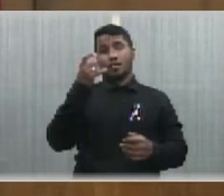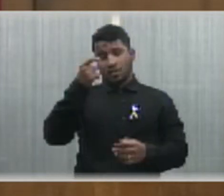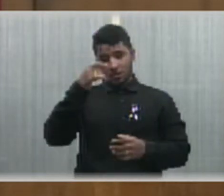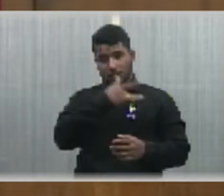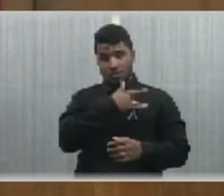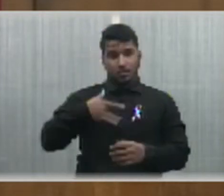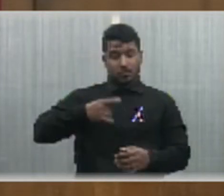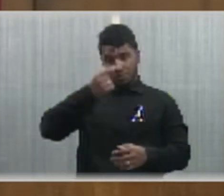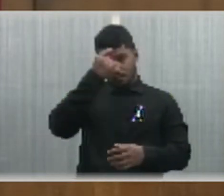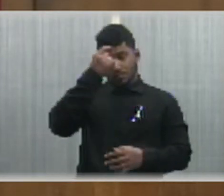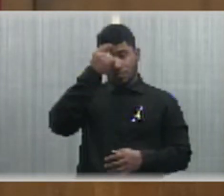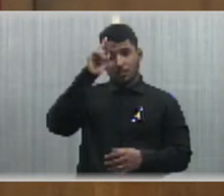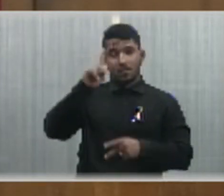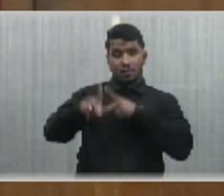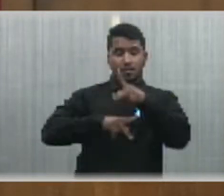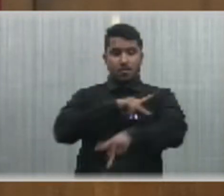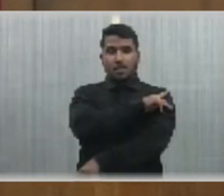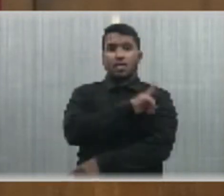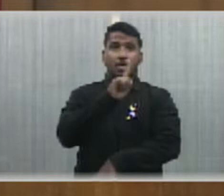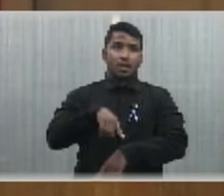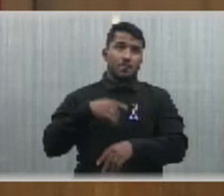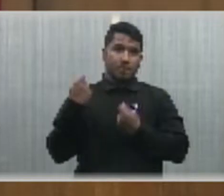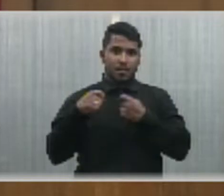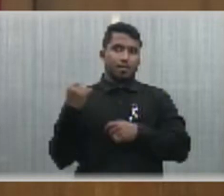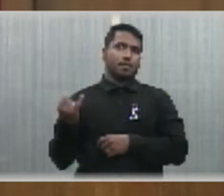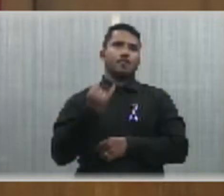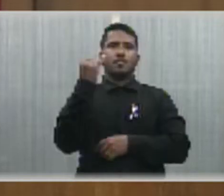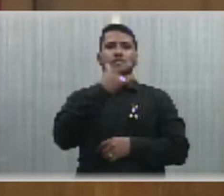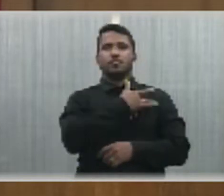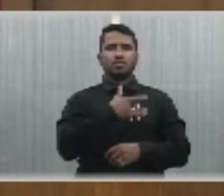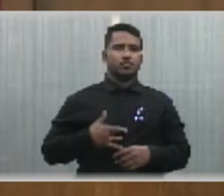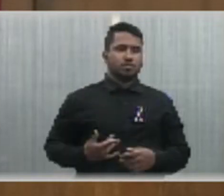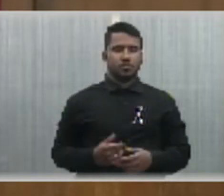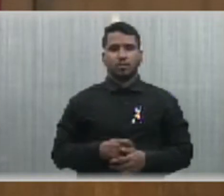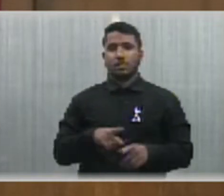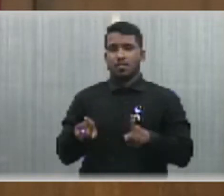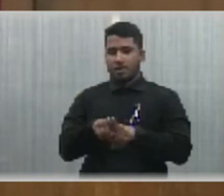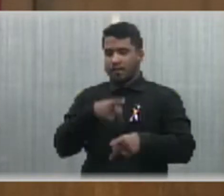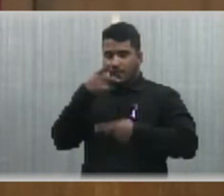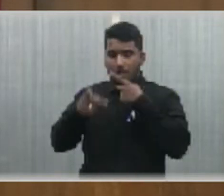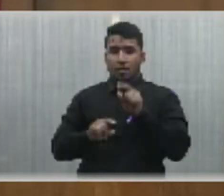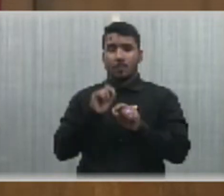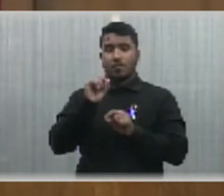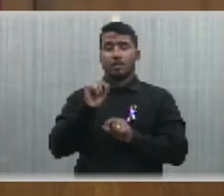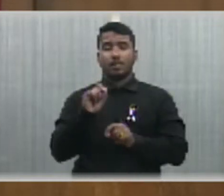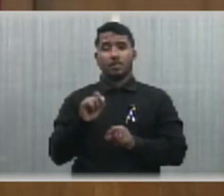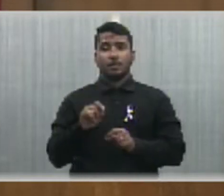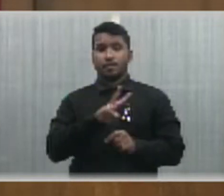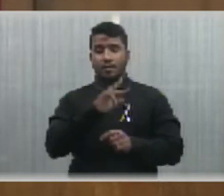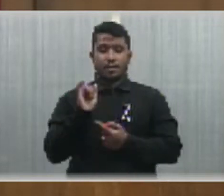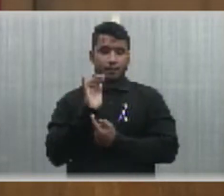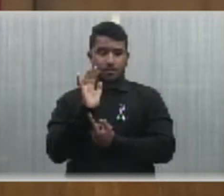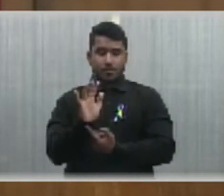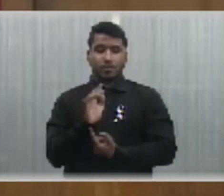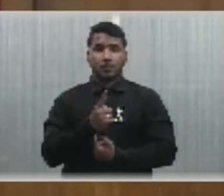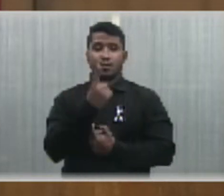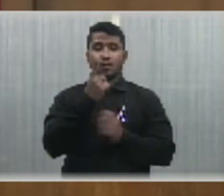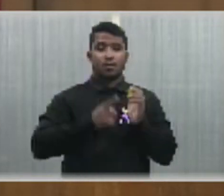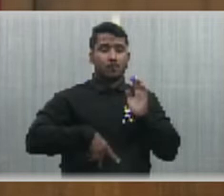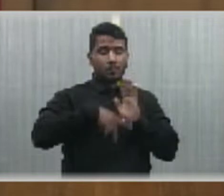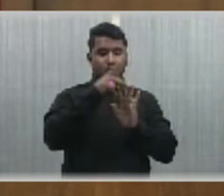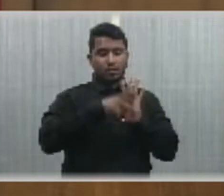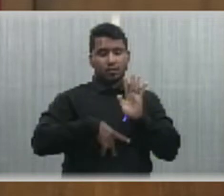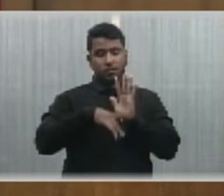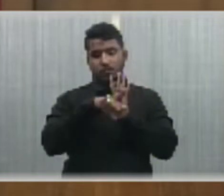da população piauiense mais saudável. Por fim, registrou-se que apresentará um indicativo